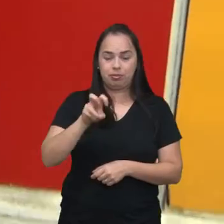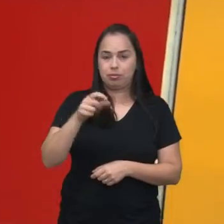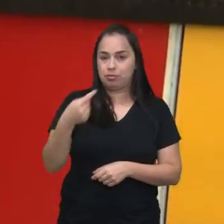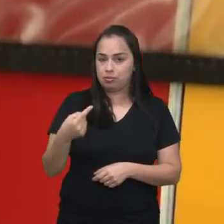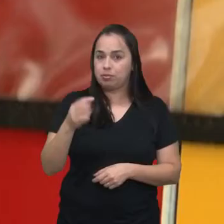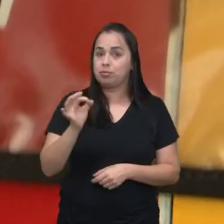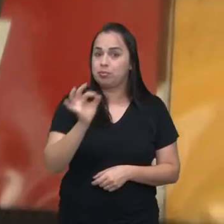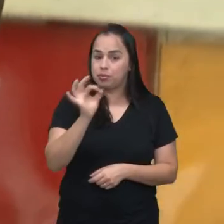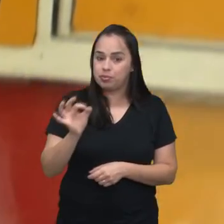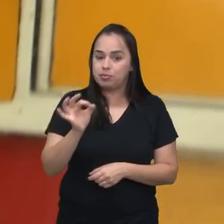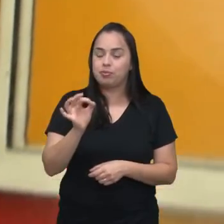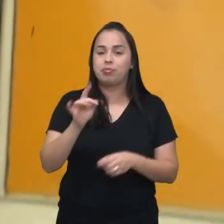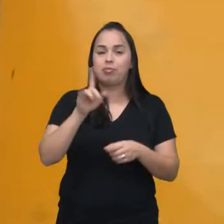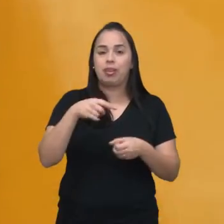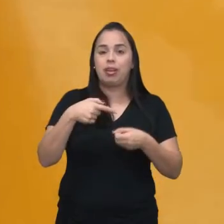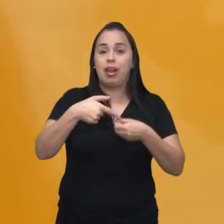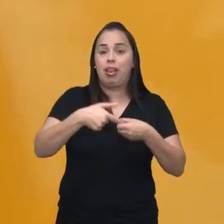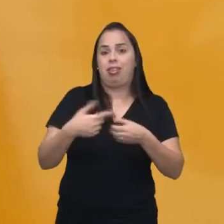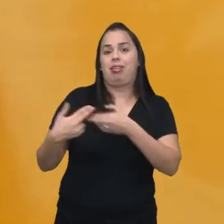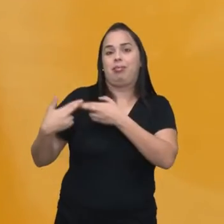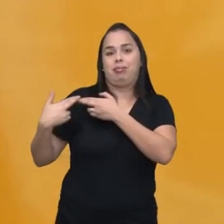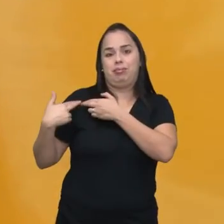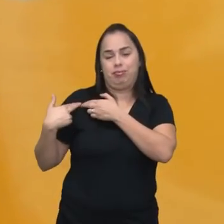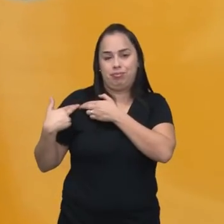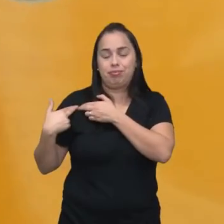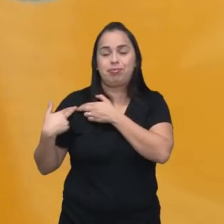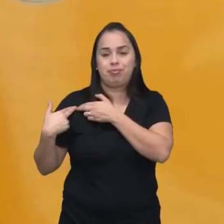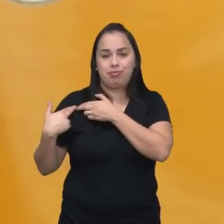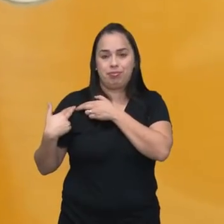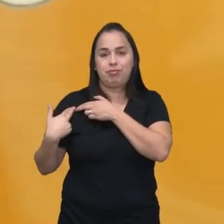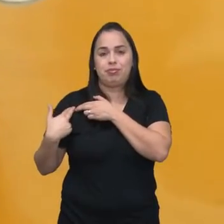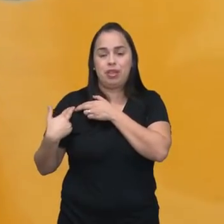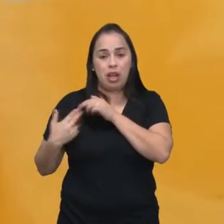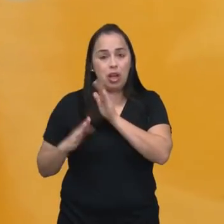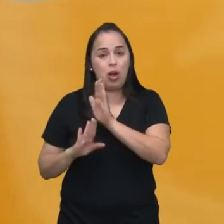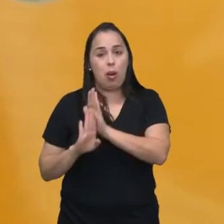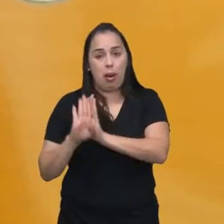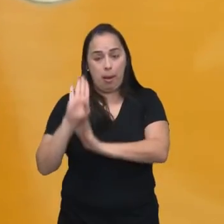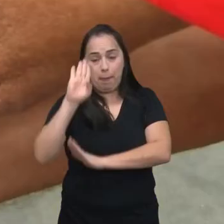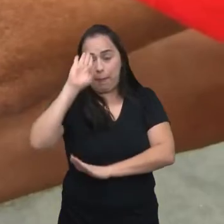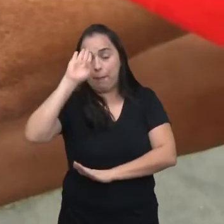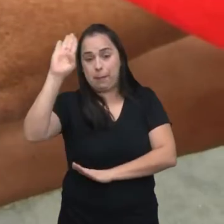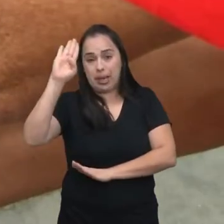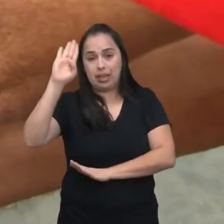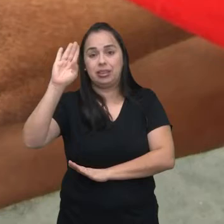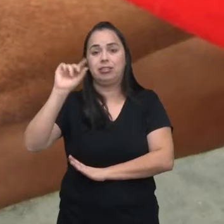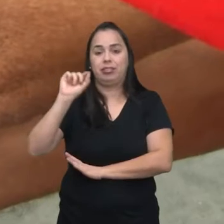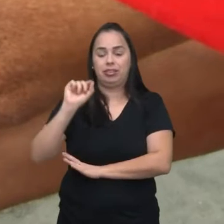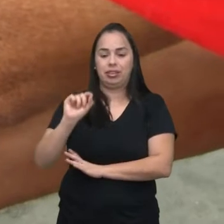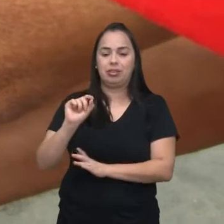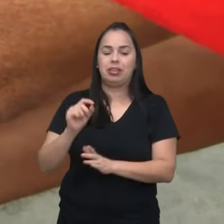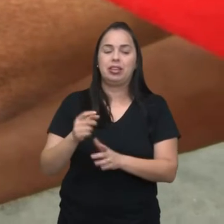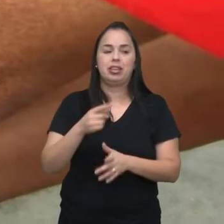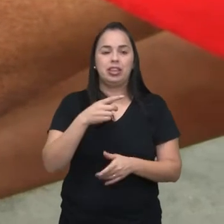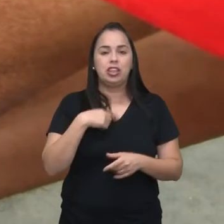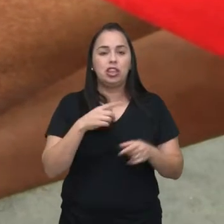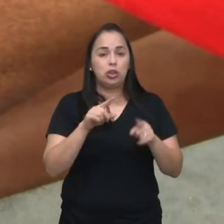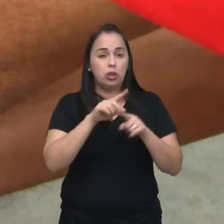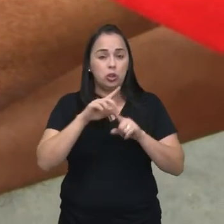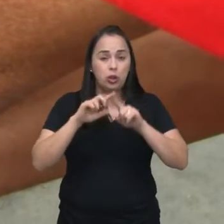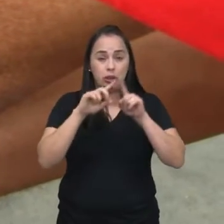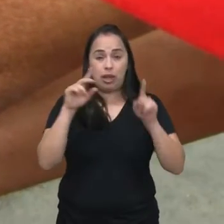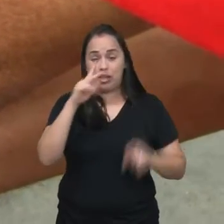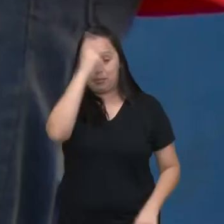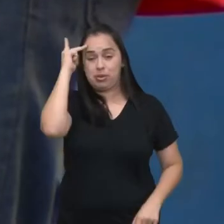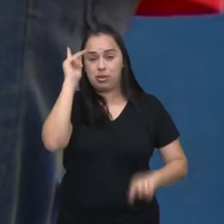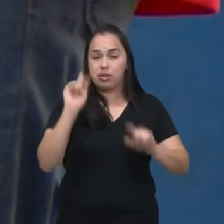por cento a gasolina foi a principal responsável de puxar a fila do aumento nos preços e pesou bastante no bolso